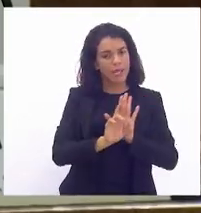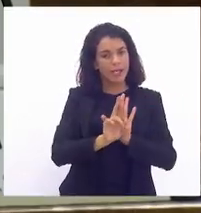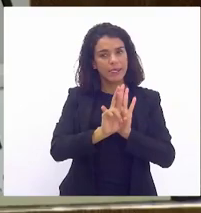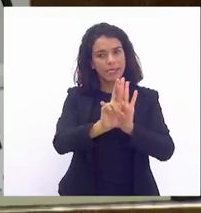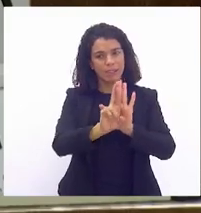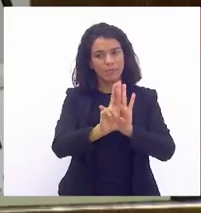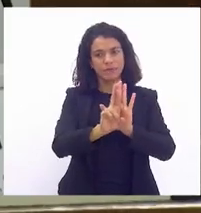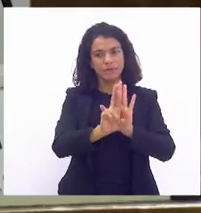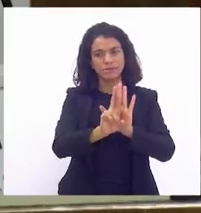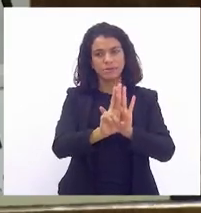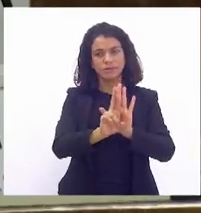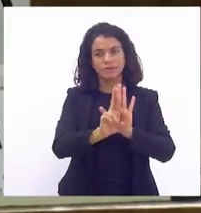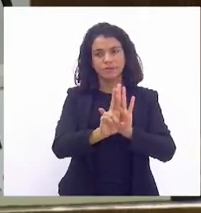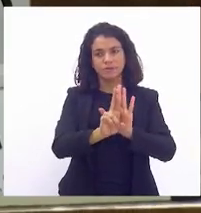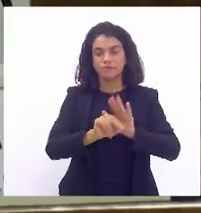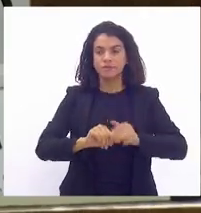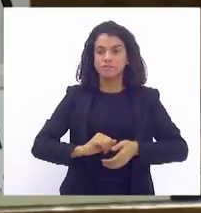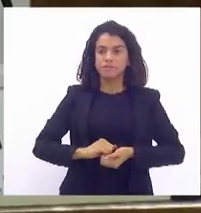representada.